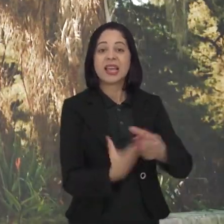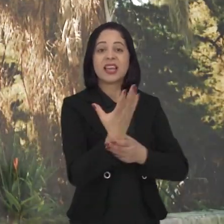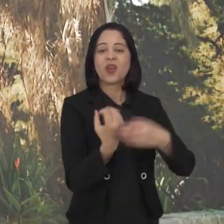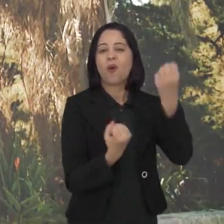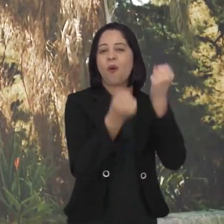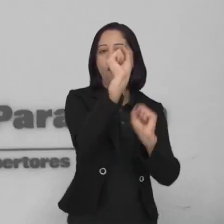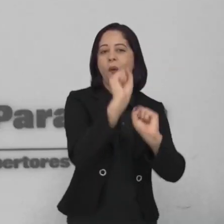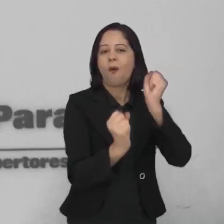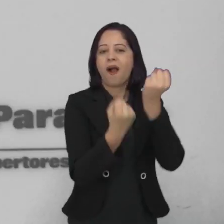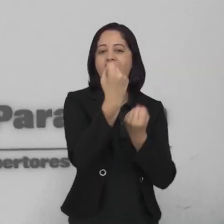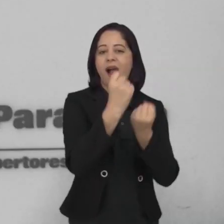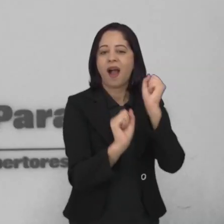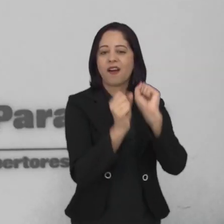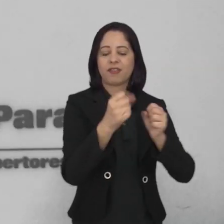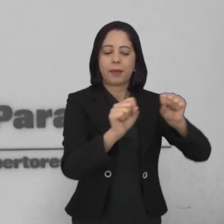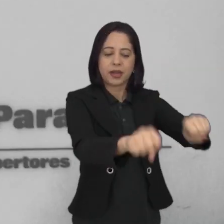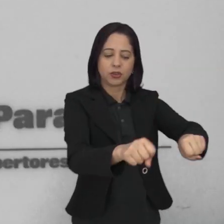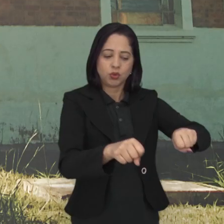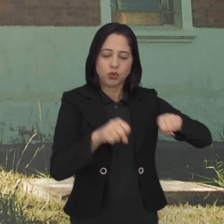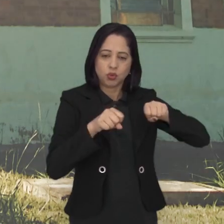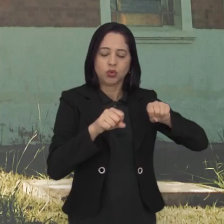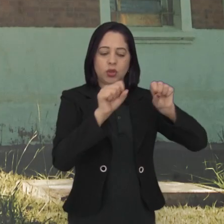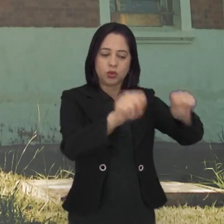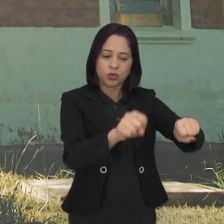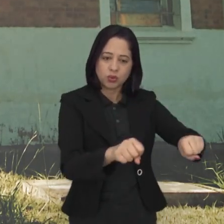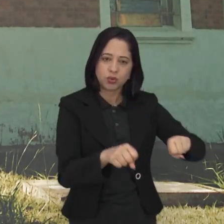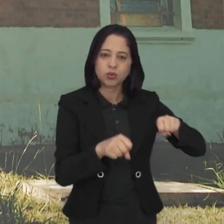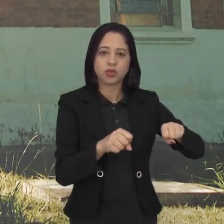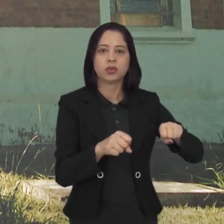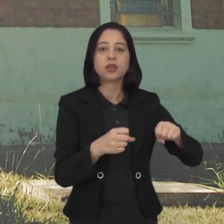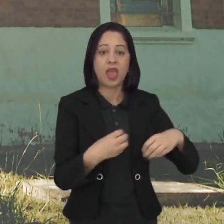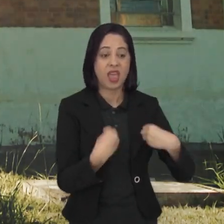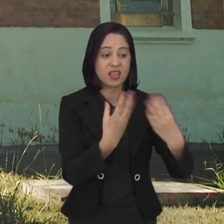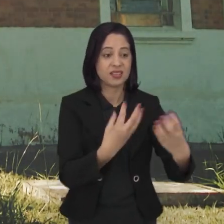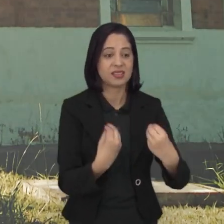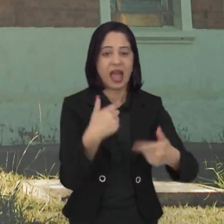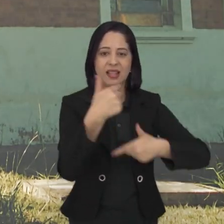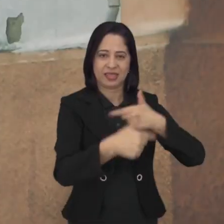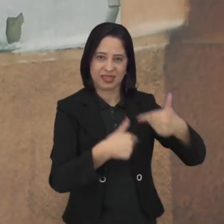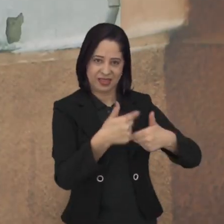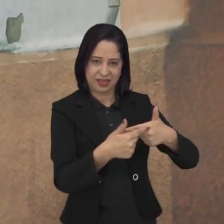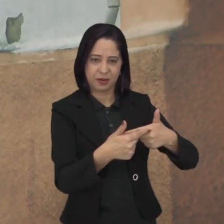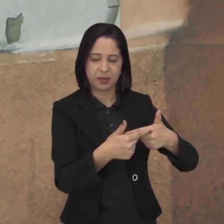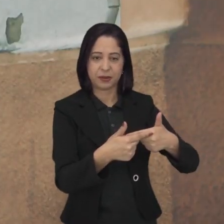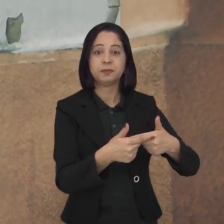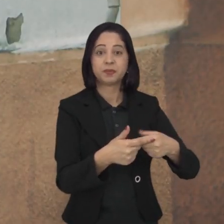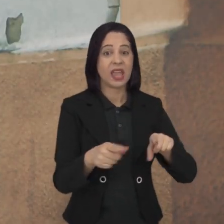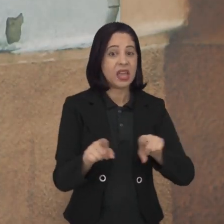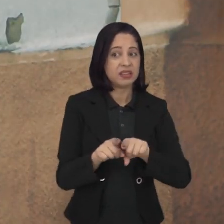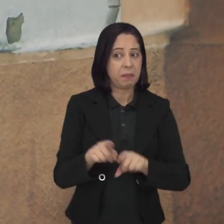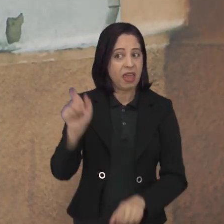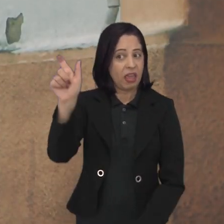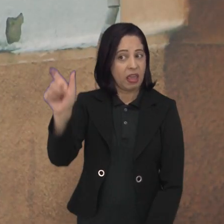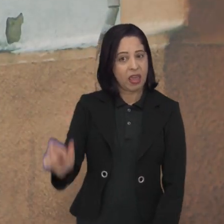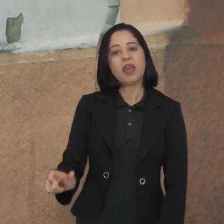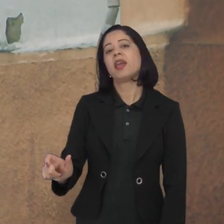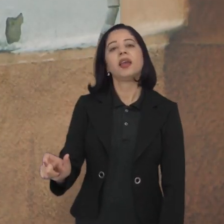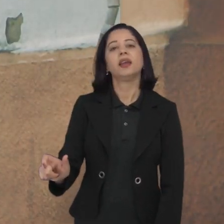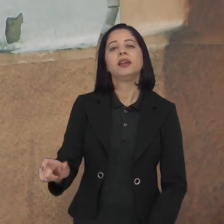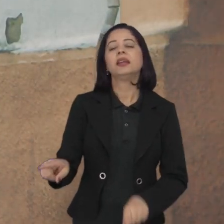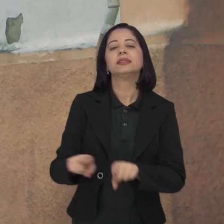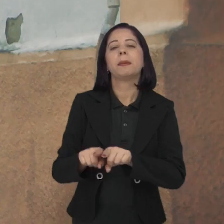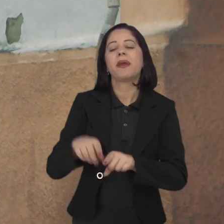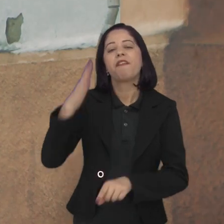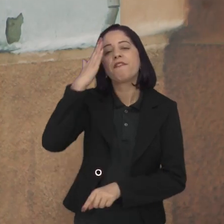empresas em São José, como a Tecelagem Paraíba, gerando empregos e atraindo capital. Além disso, João Cursino ficou conhecido